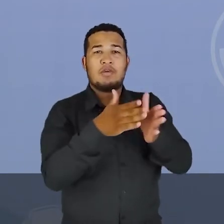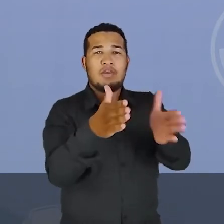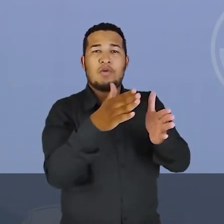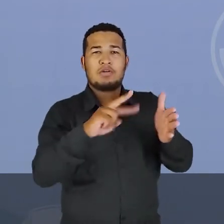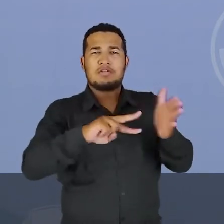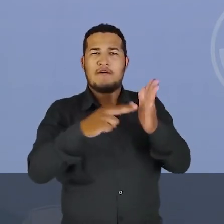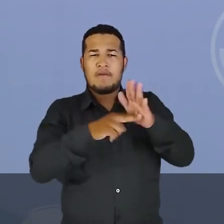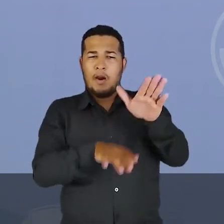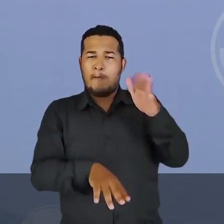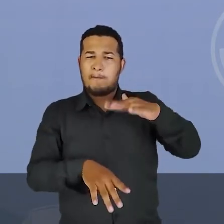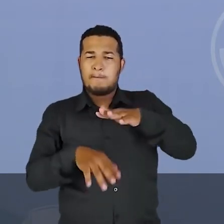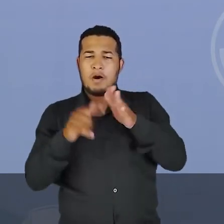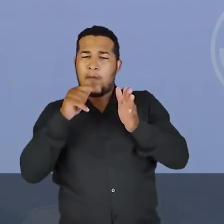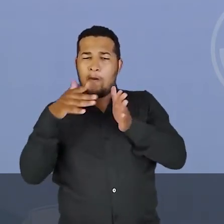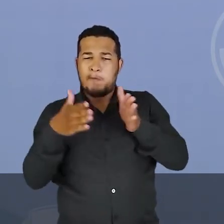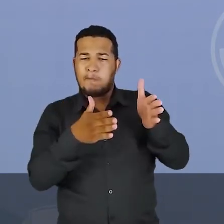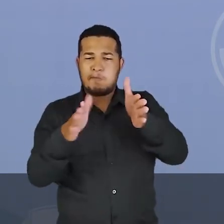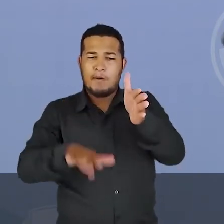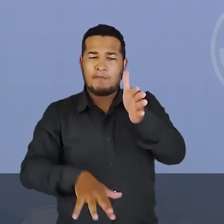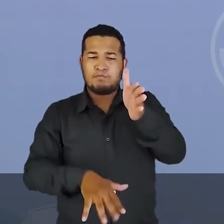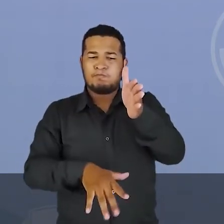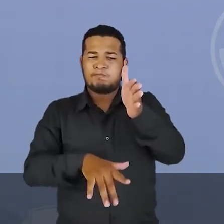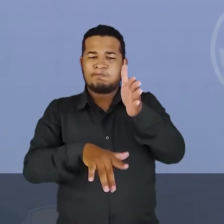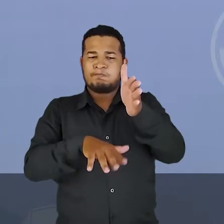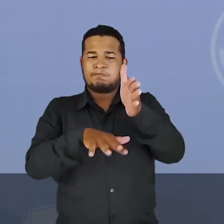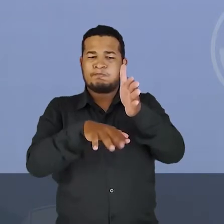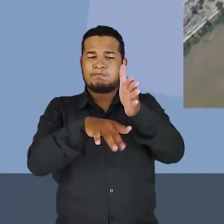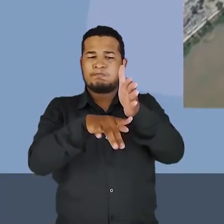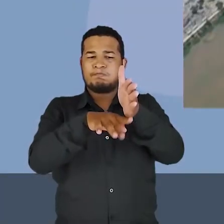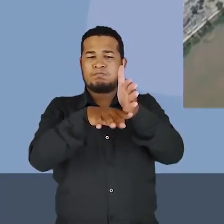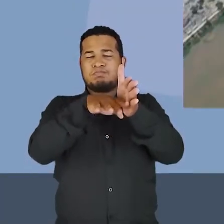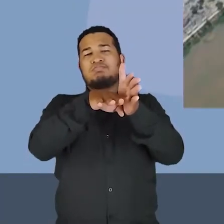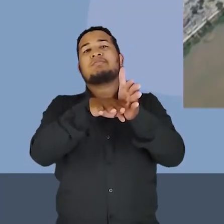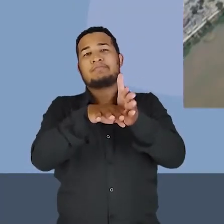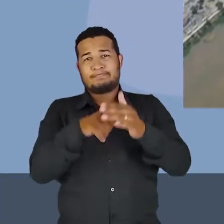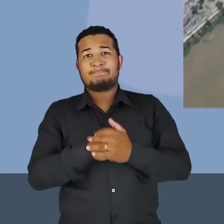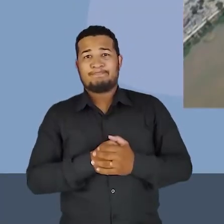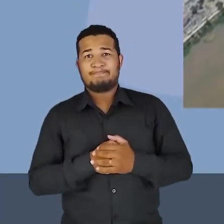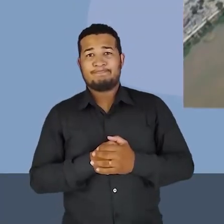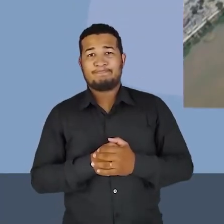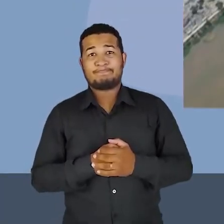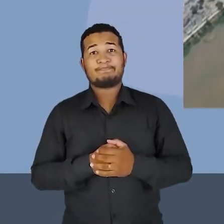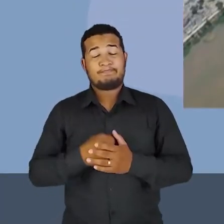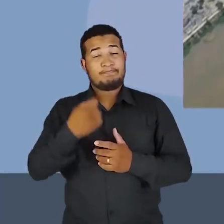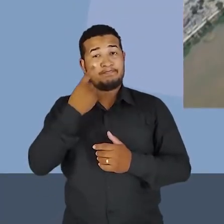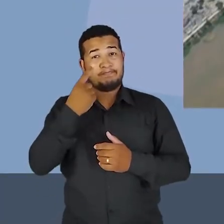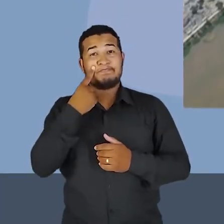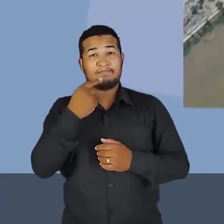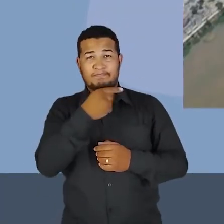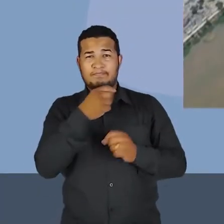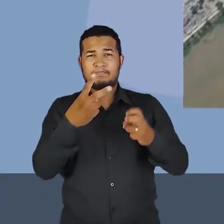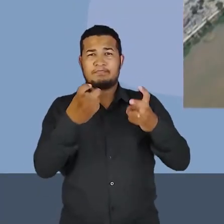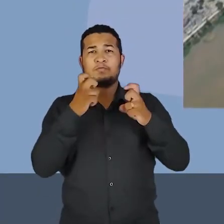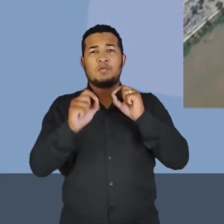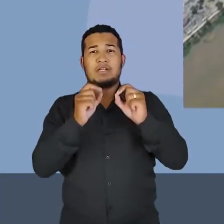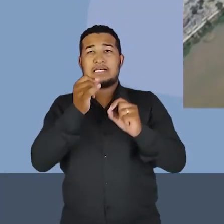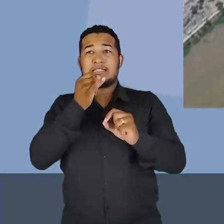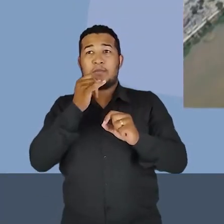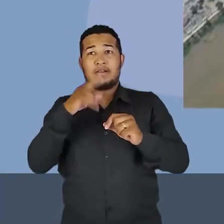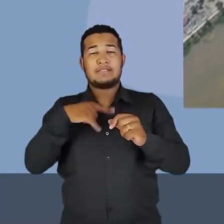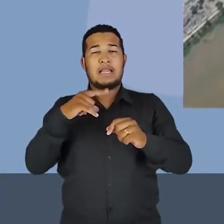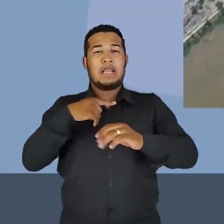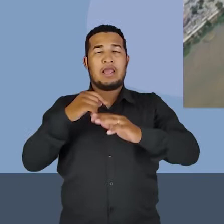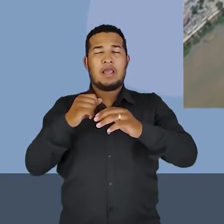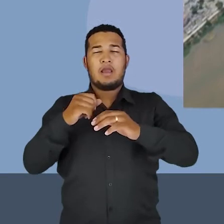raso, podendo ser visto aí o fundo do rio, como você pode ver. Observe na imagem e perceba que a ausência da mata ciliar,